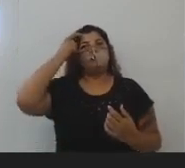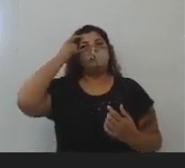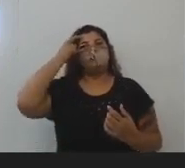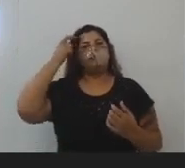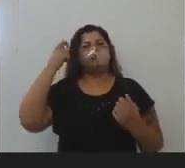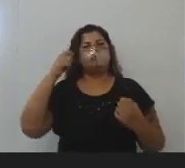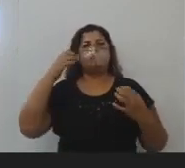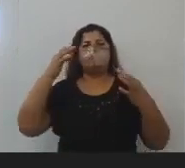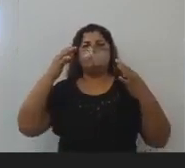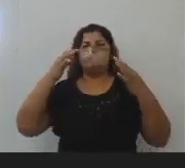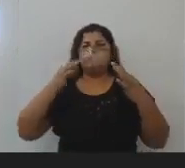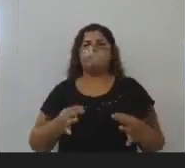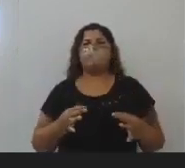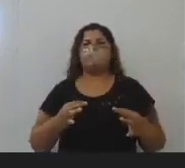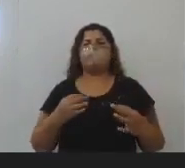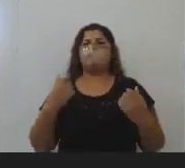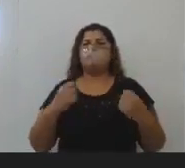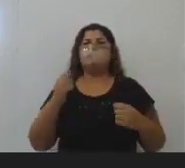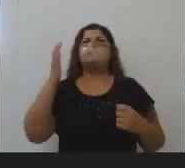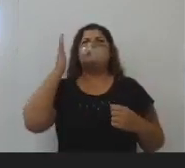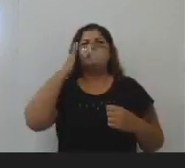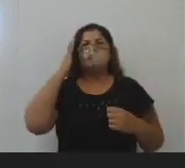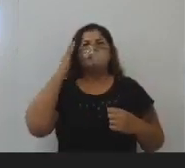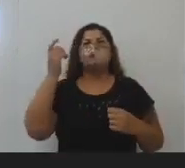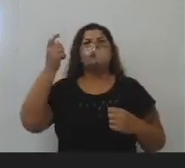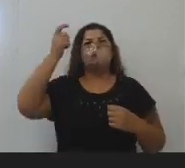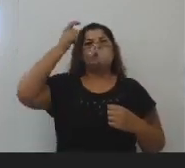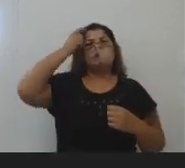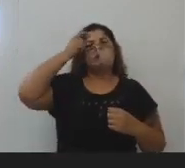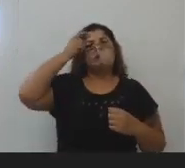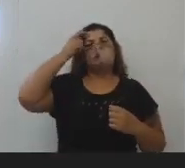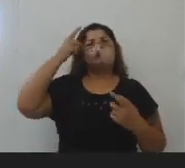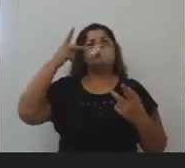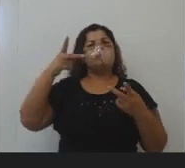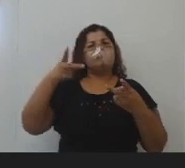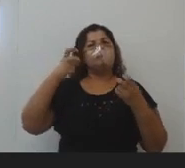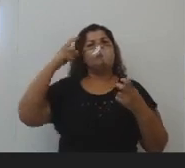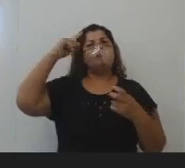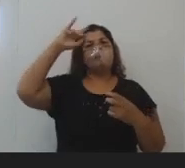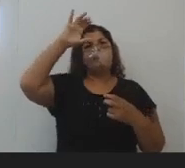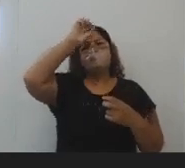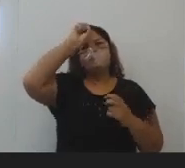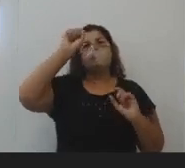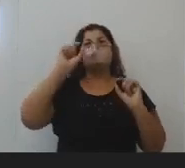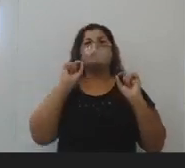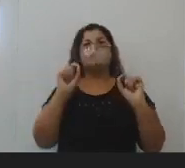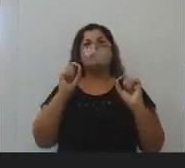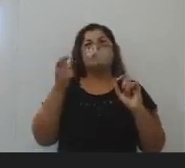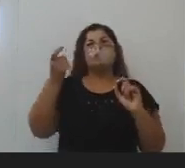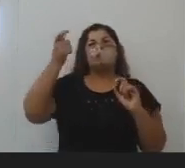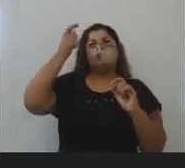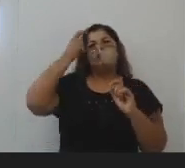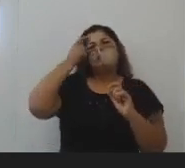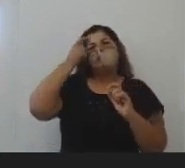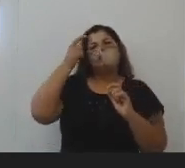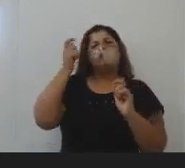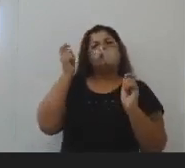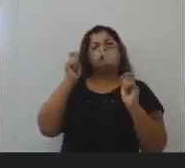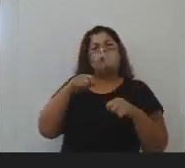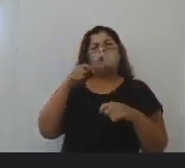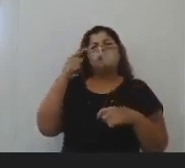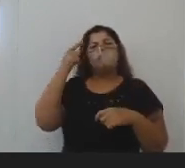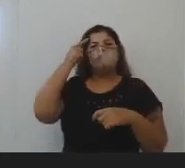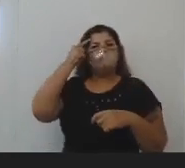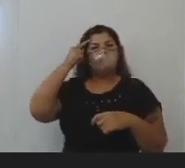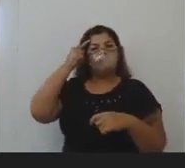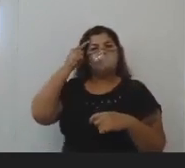firme, eu tenho que ter noção da minha consciência e entender que a consciência é aquilo que faz com que eu reflita sobre